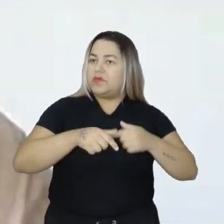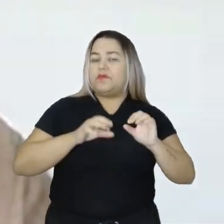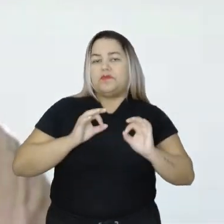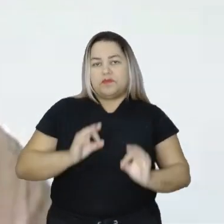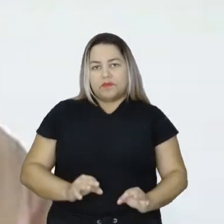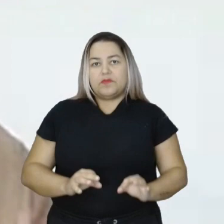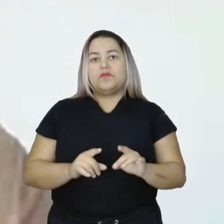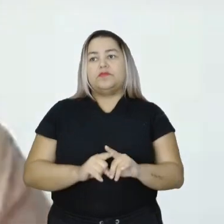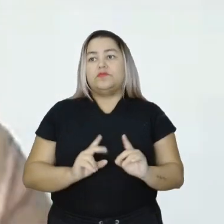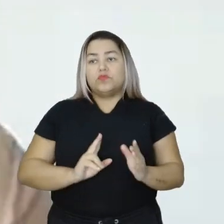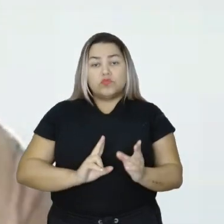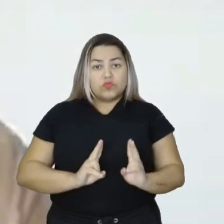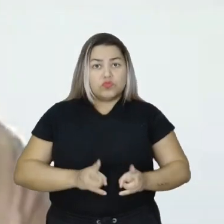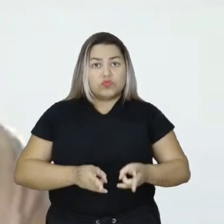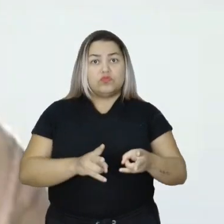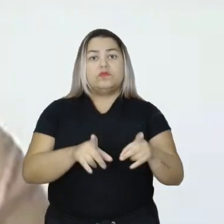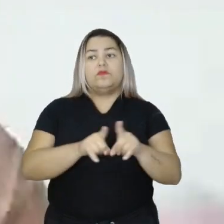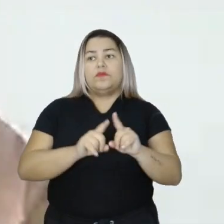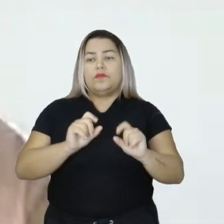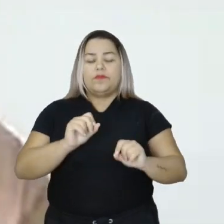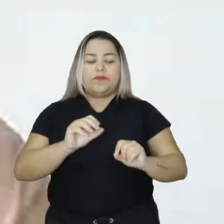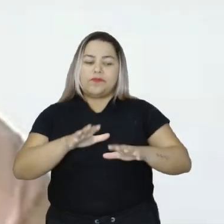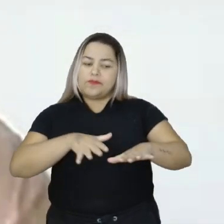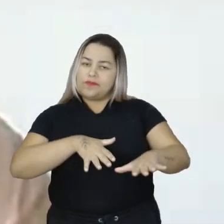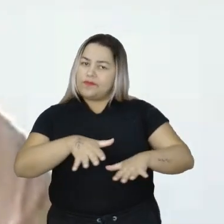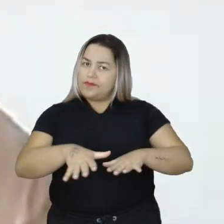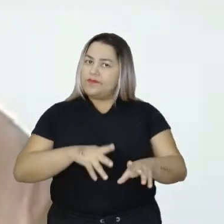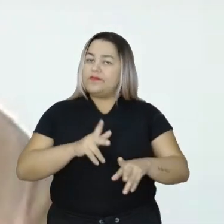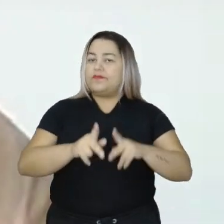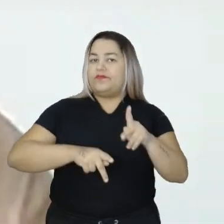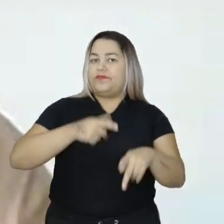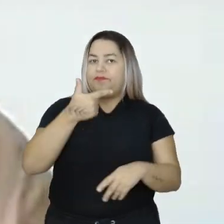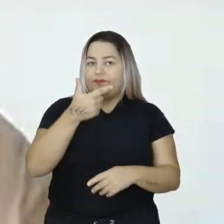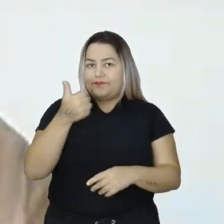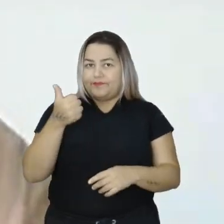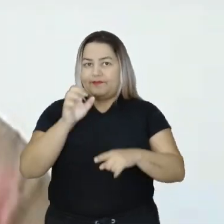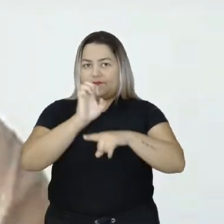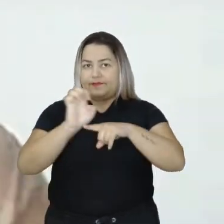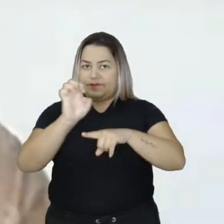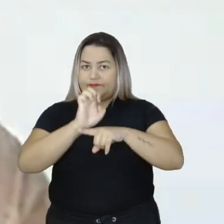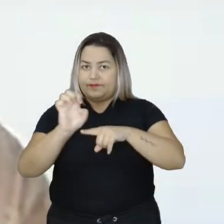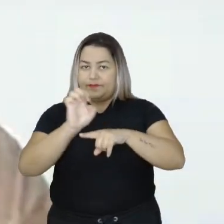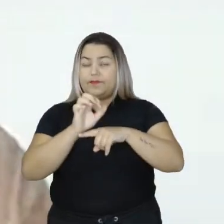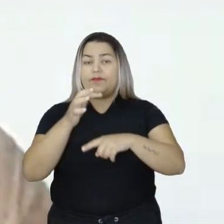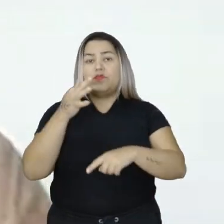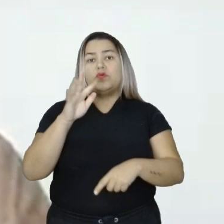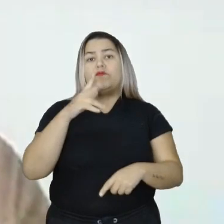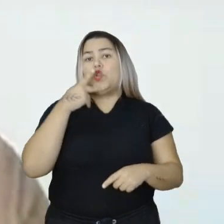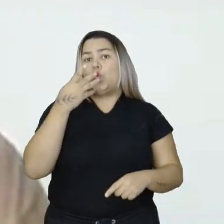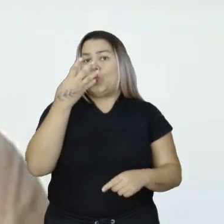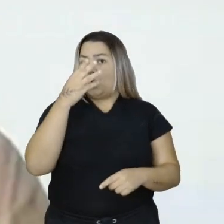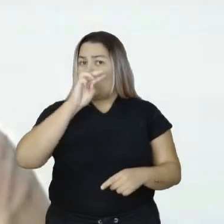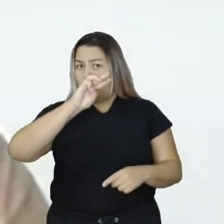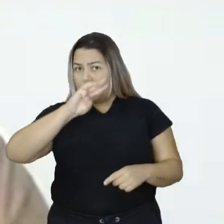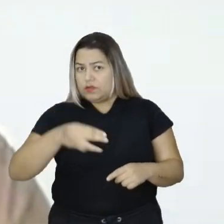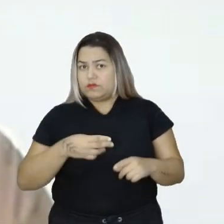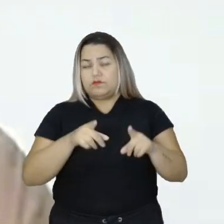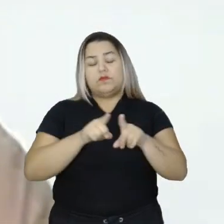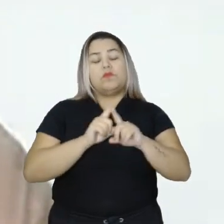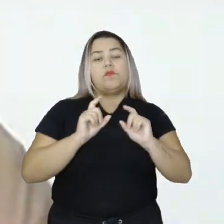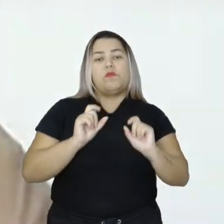positivo. Veja que foi esses movimentos populares, nós estamos em 21 estados da federação, como você falou, com 4.000 grupos de